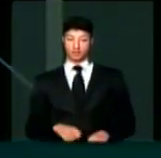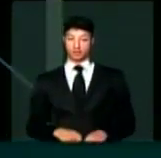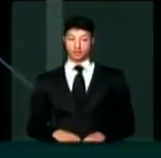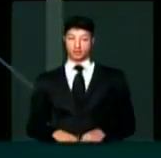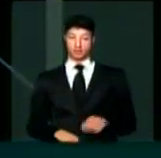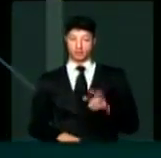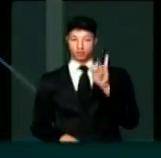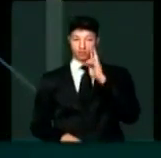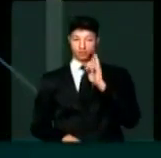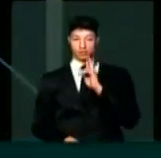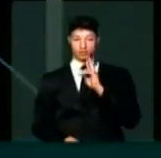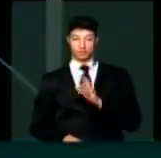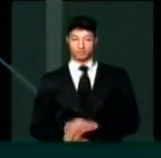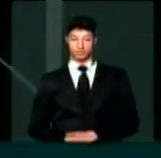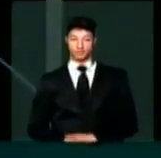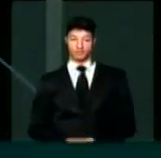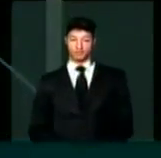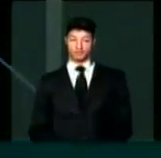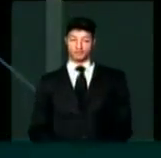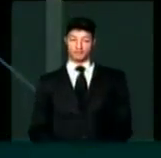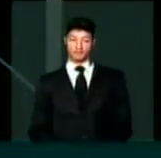principiante Estado de Rondônia,